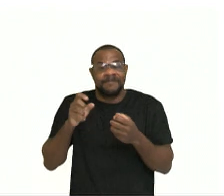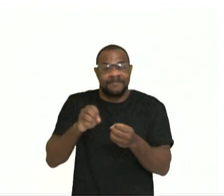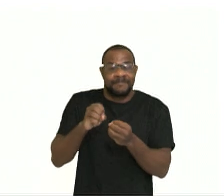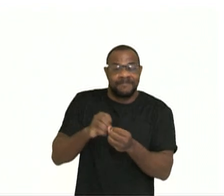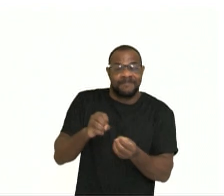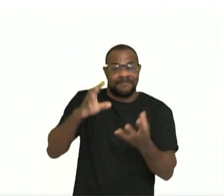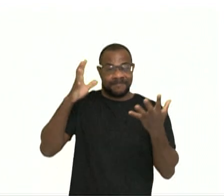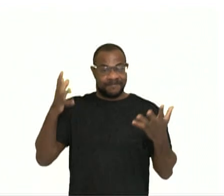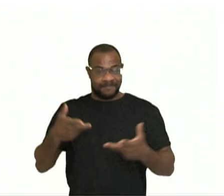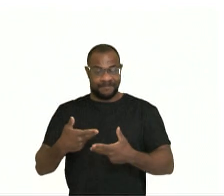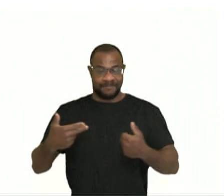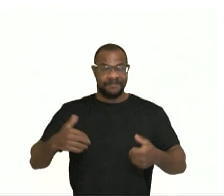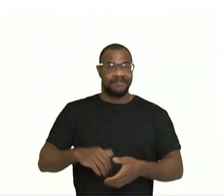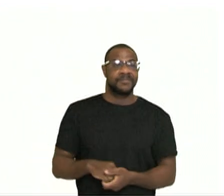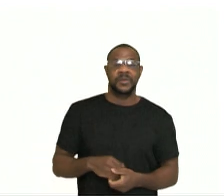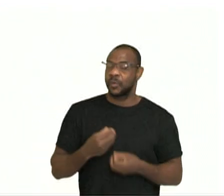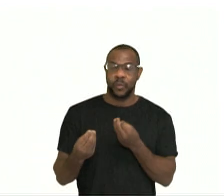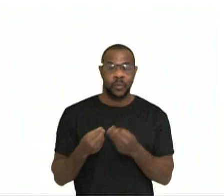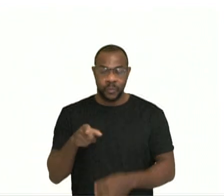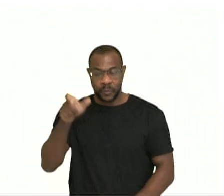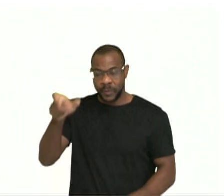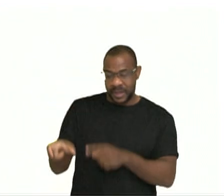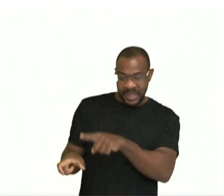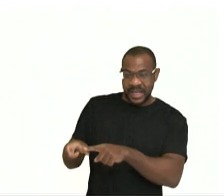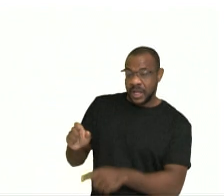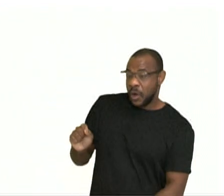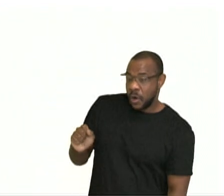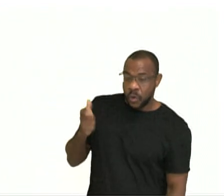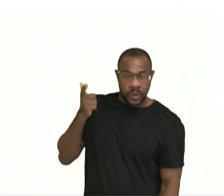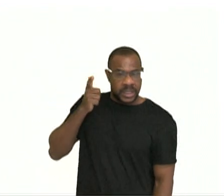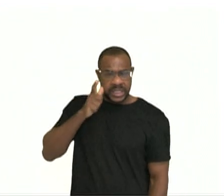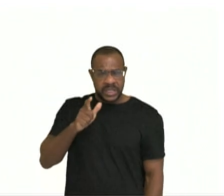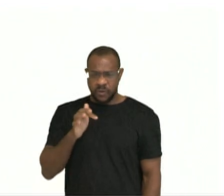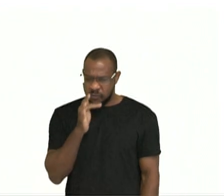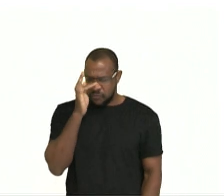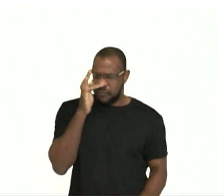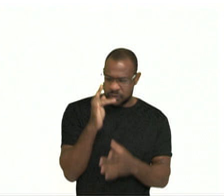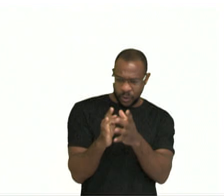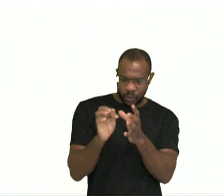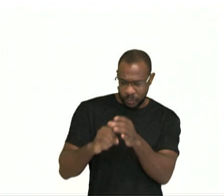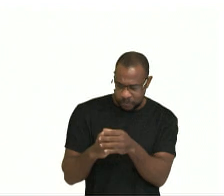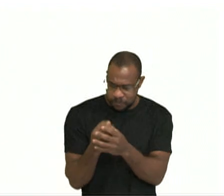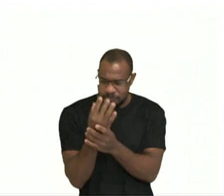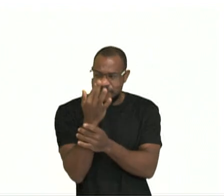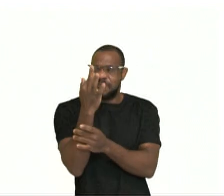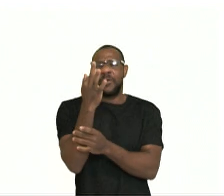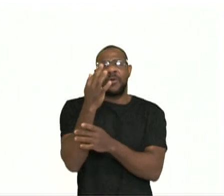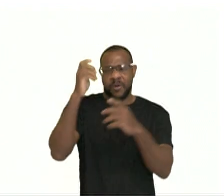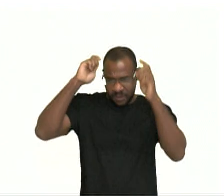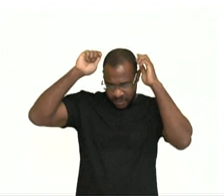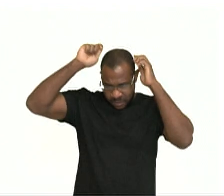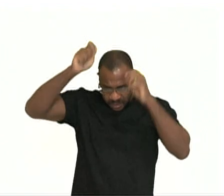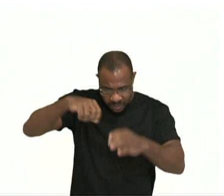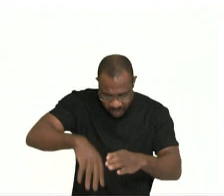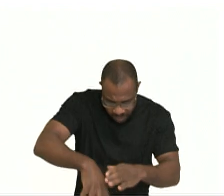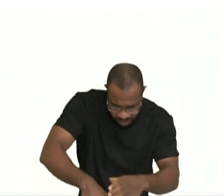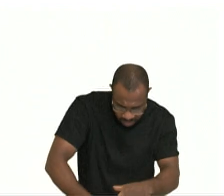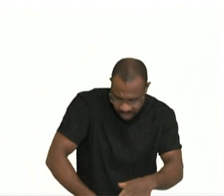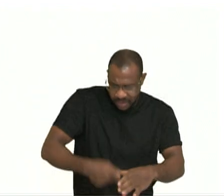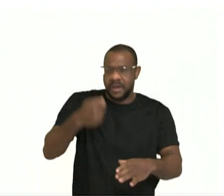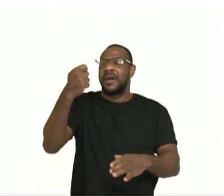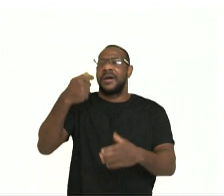consiga ver da onde ele tirou, né, aquela flor, aquele coelho da cartola, como que ele fez para aquilo acontecer.